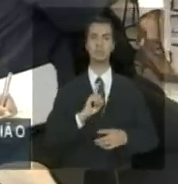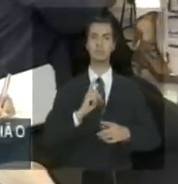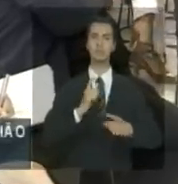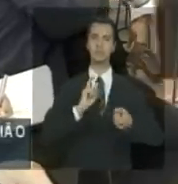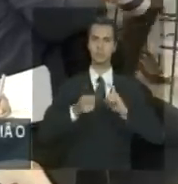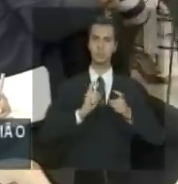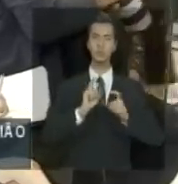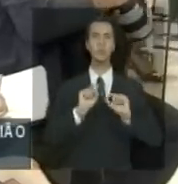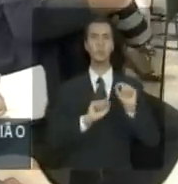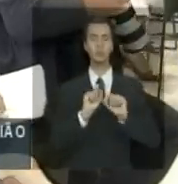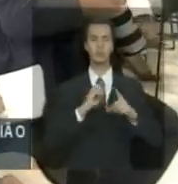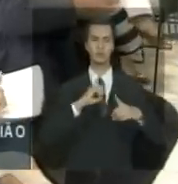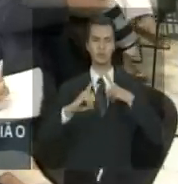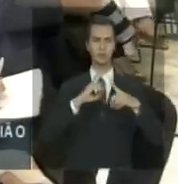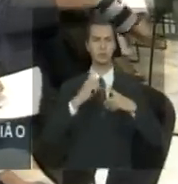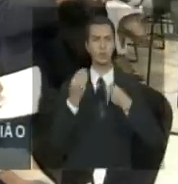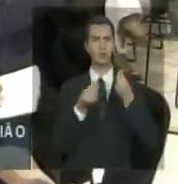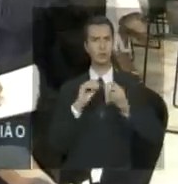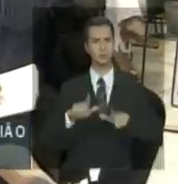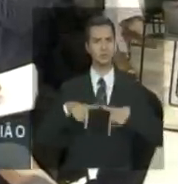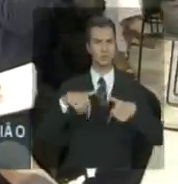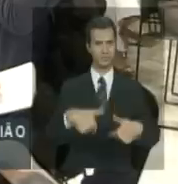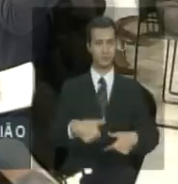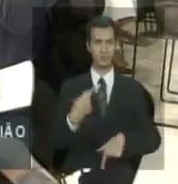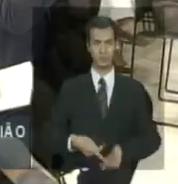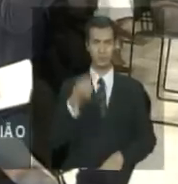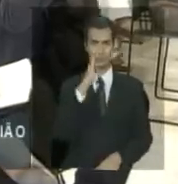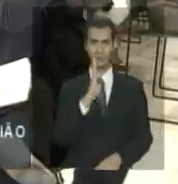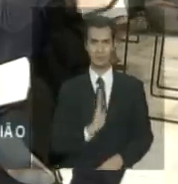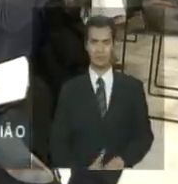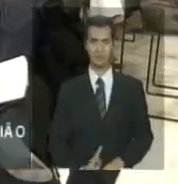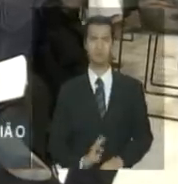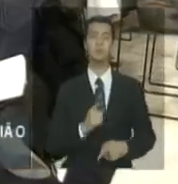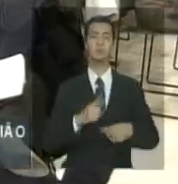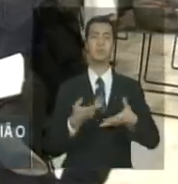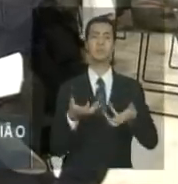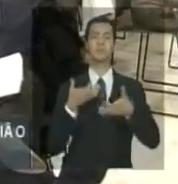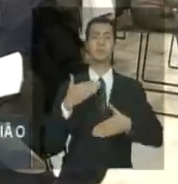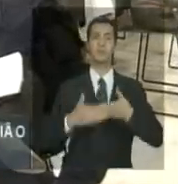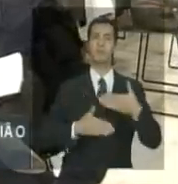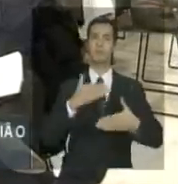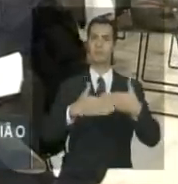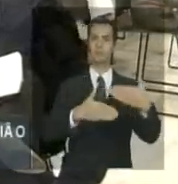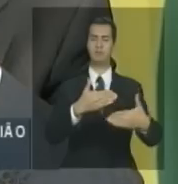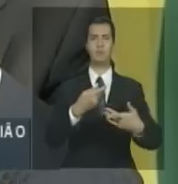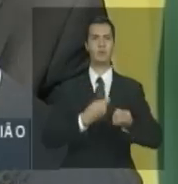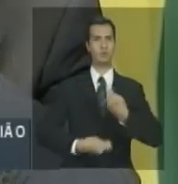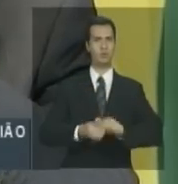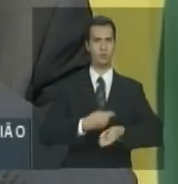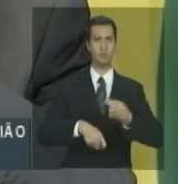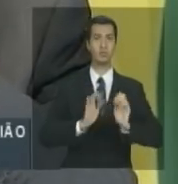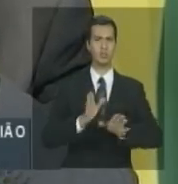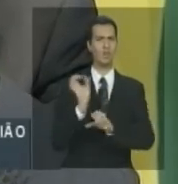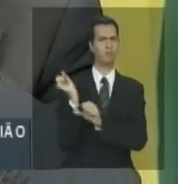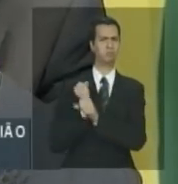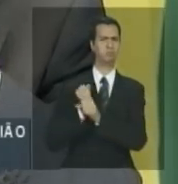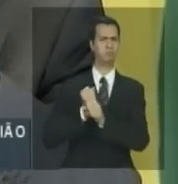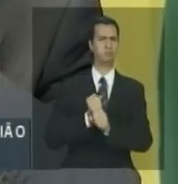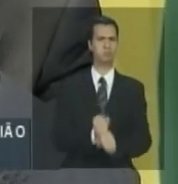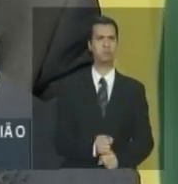estão colocados para o Brasil continuar na trajetória de crescimento que temos tido nos últimos